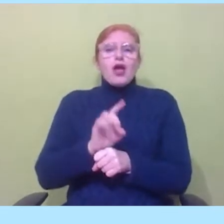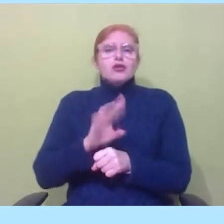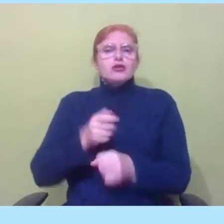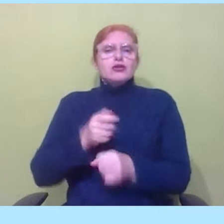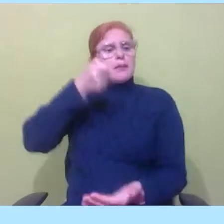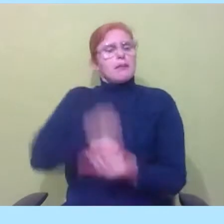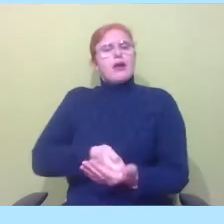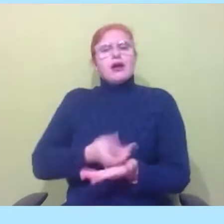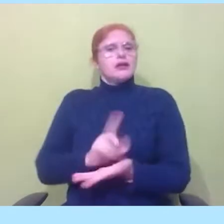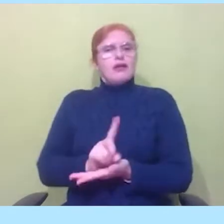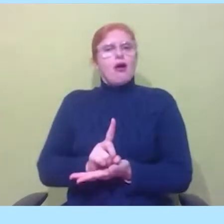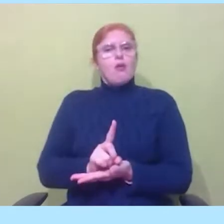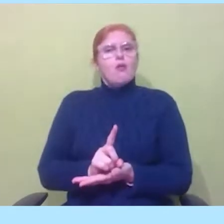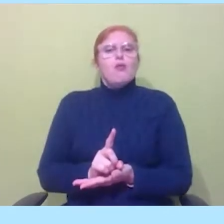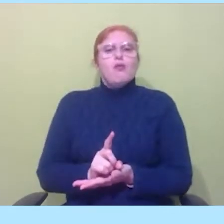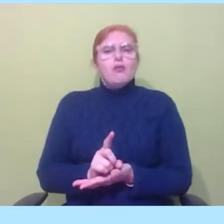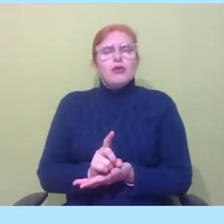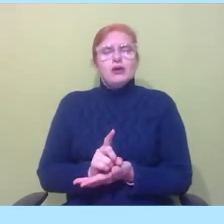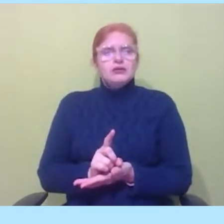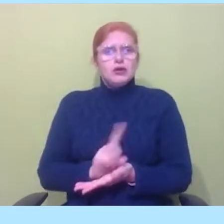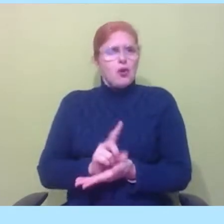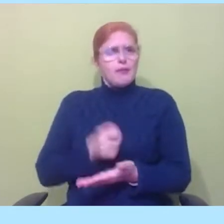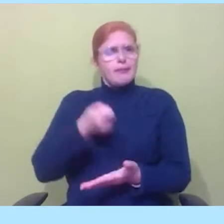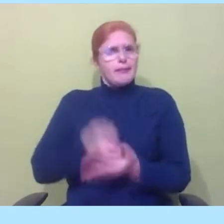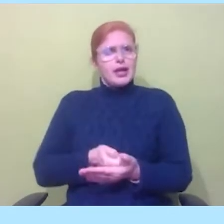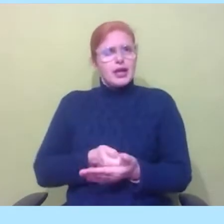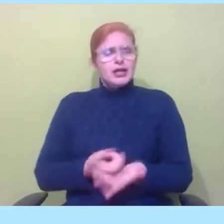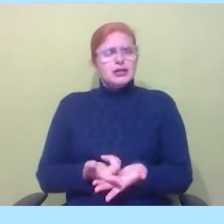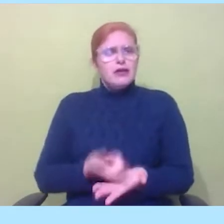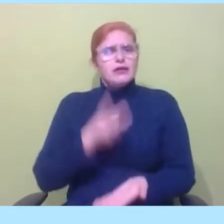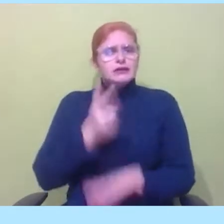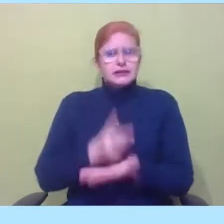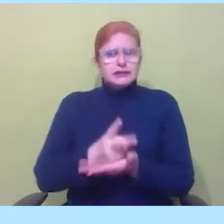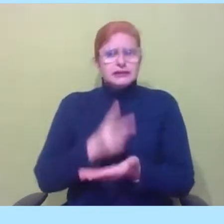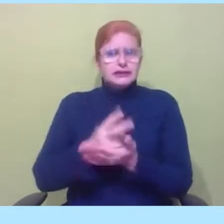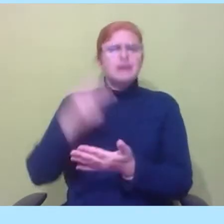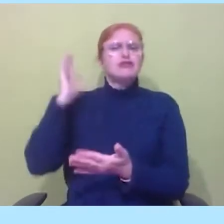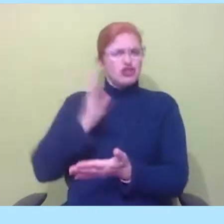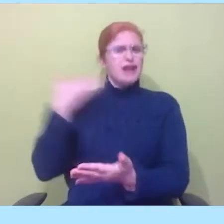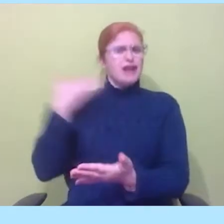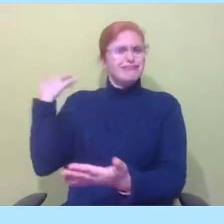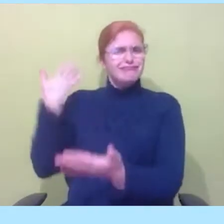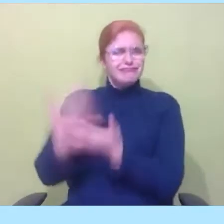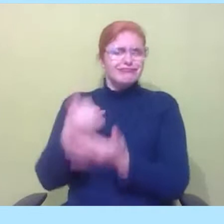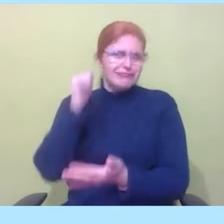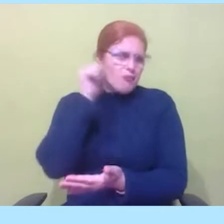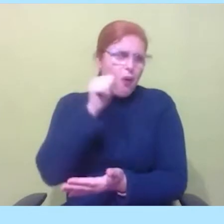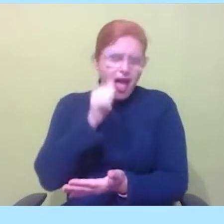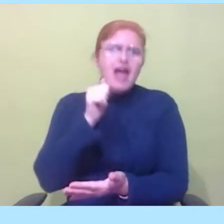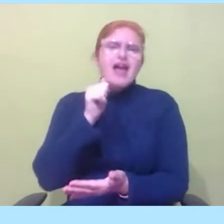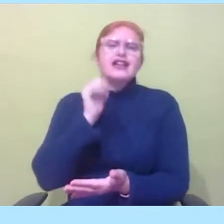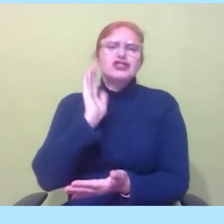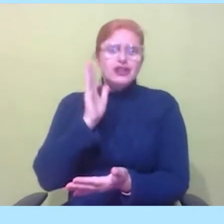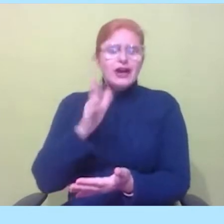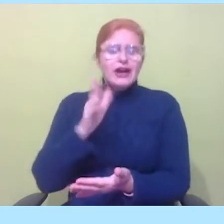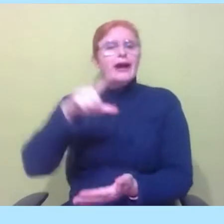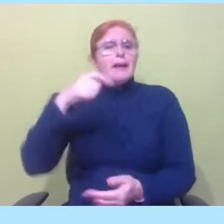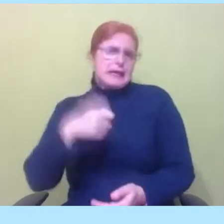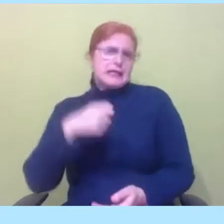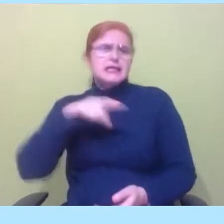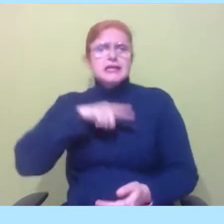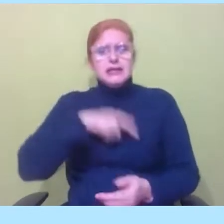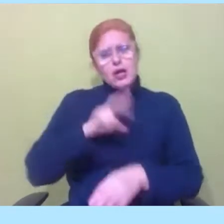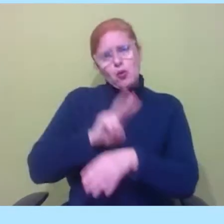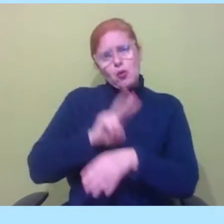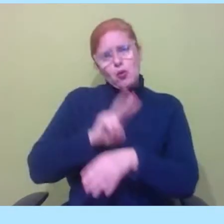essa obrigação que sempre foi imposta, especialmente às mulheres, de terem cuidado com as coisas das